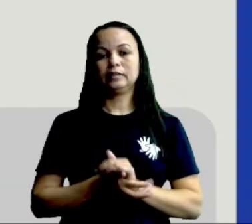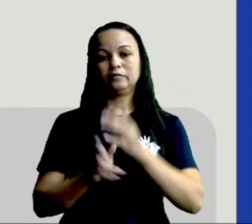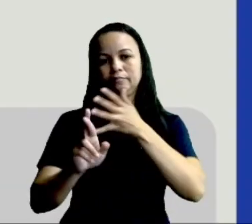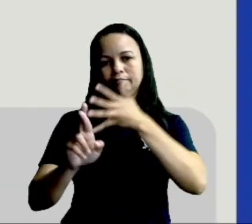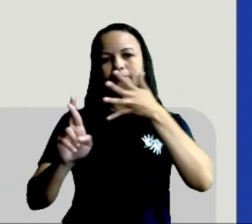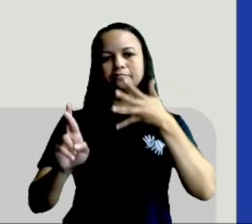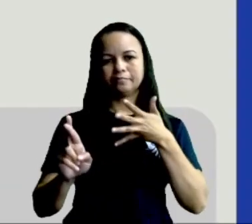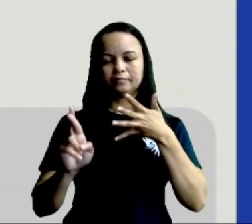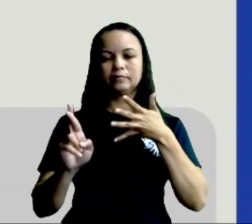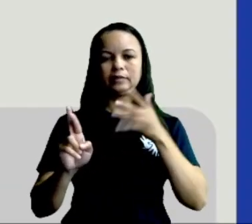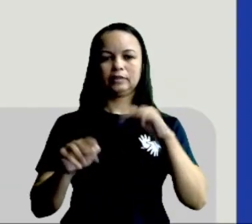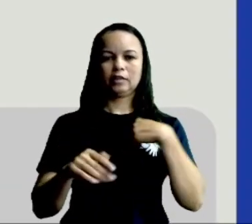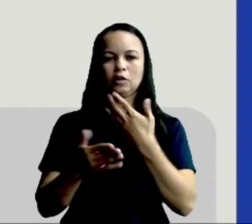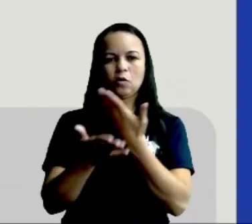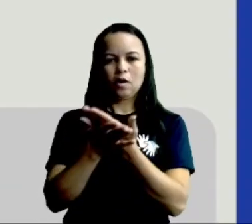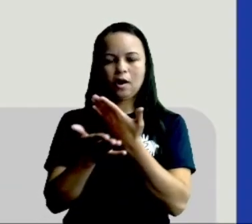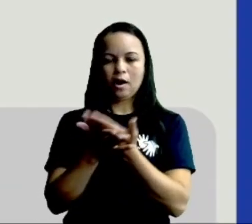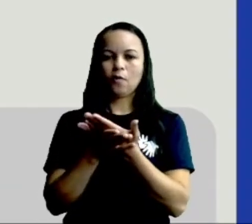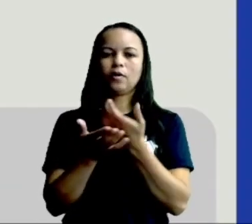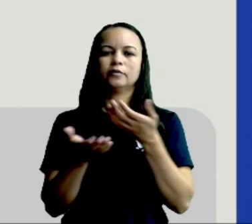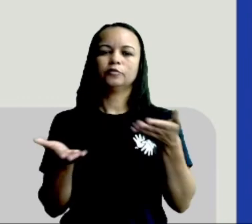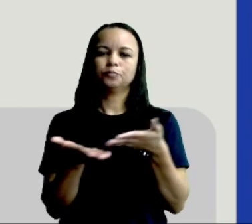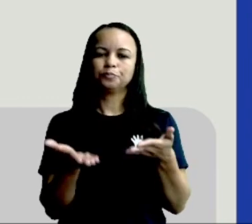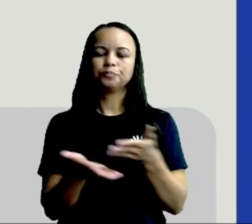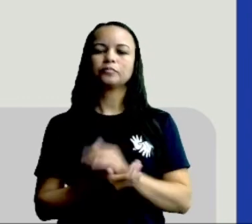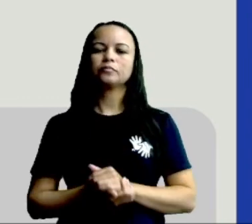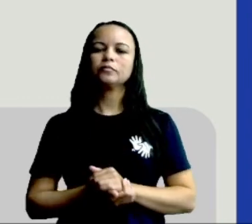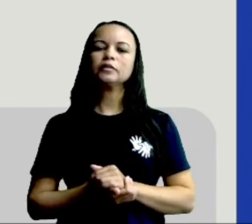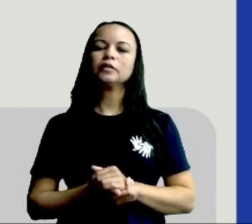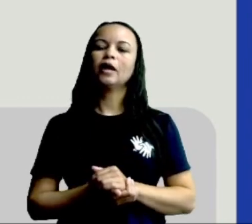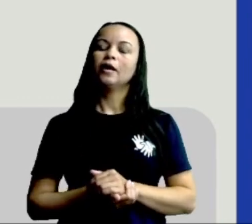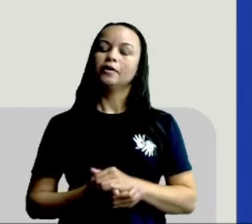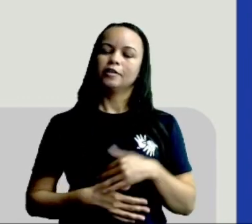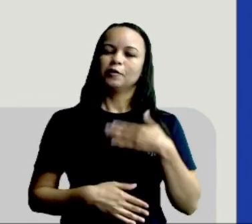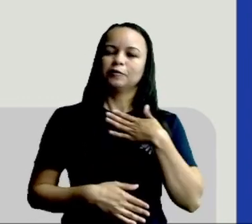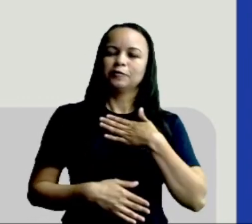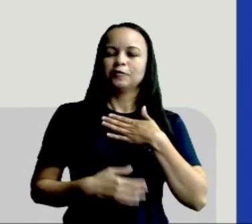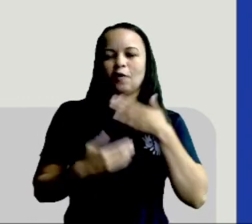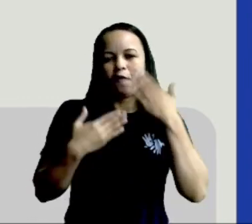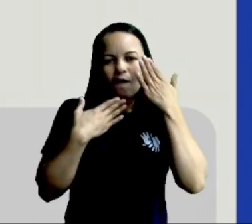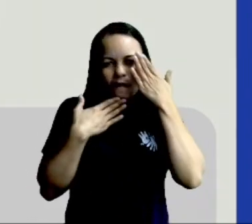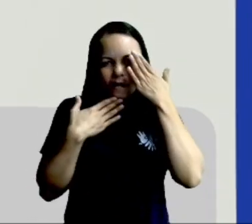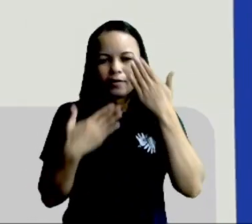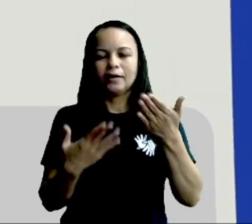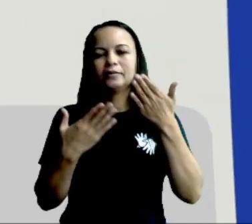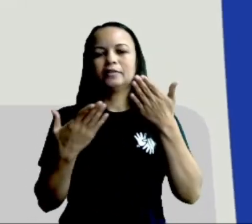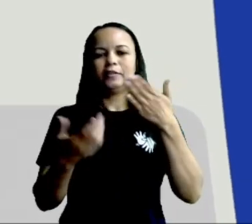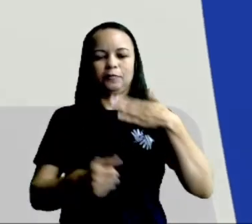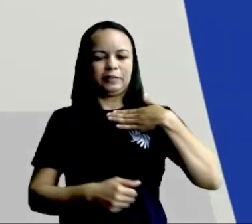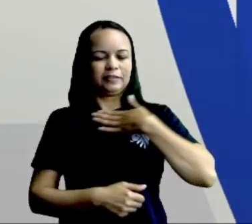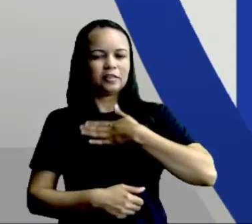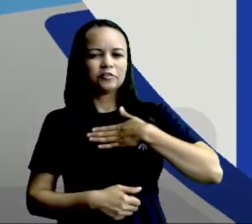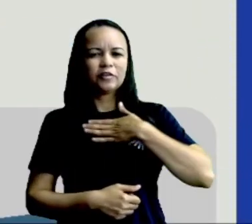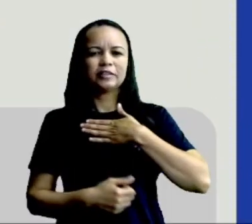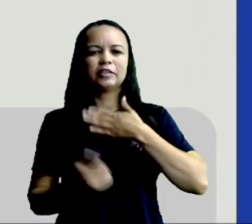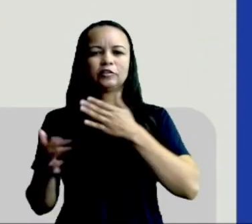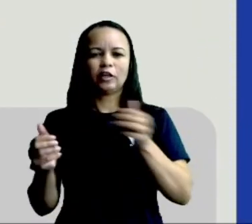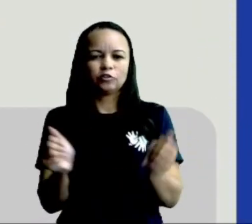as referências da nossa aula de hoje e eu só tenho a agradecer, porque é sempre uma grande satisfação estar